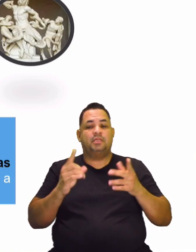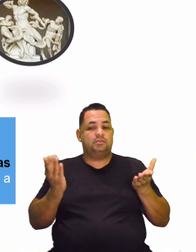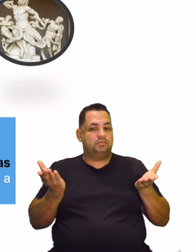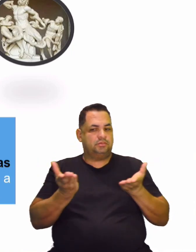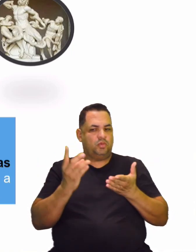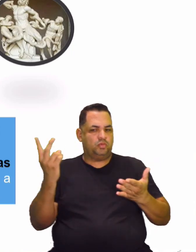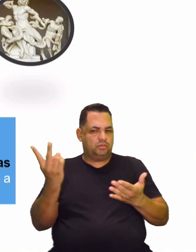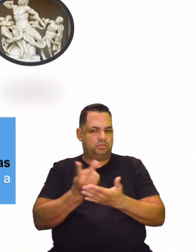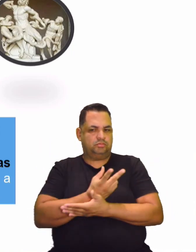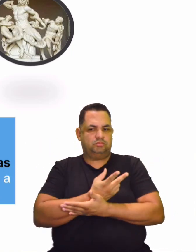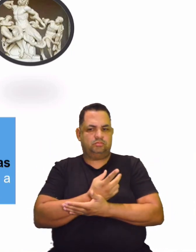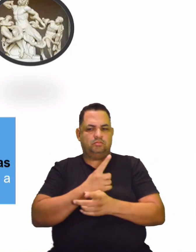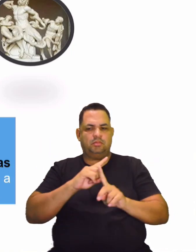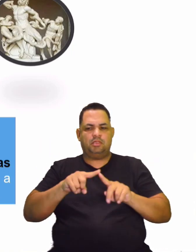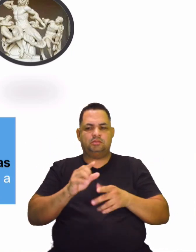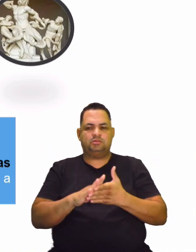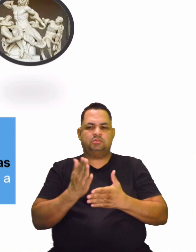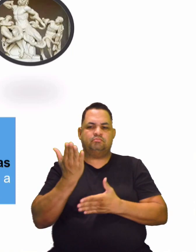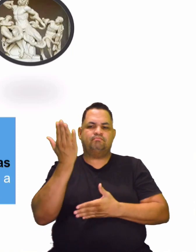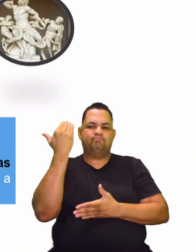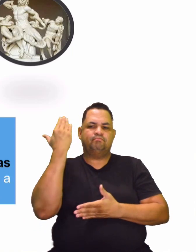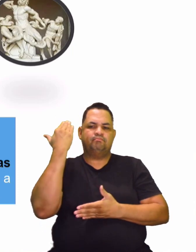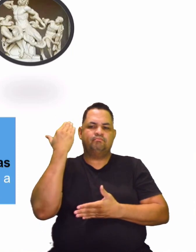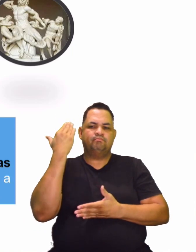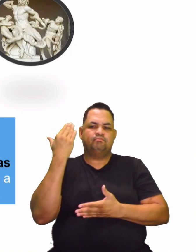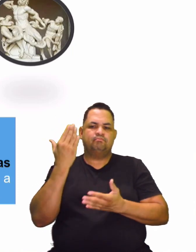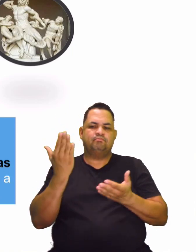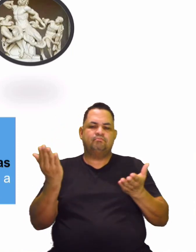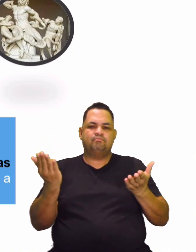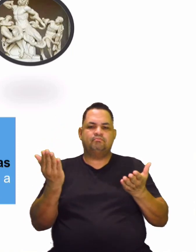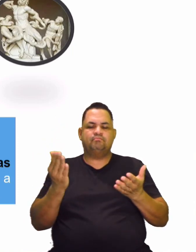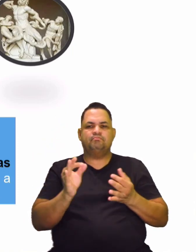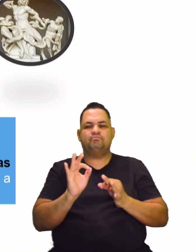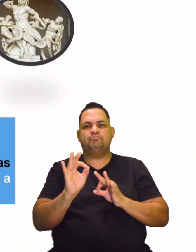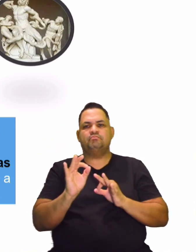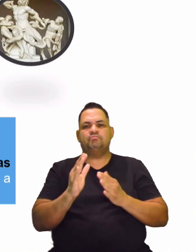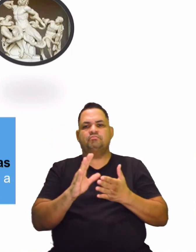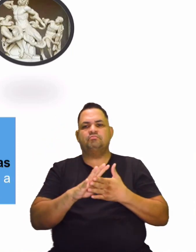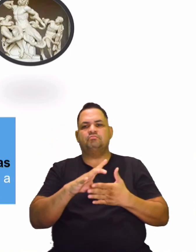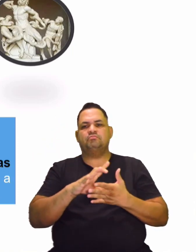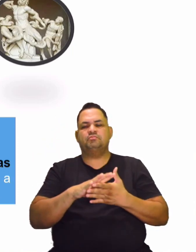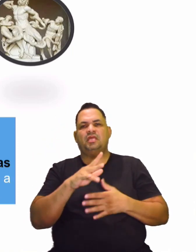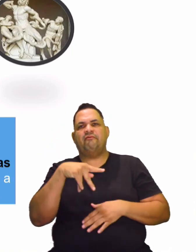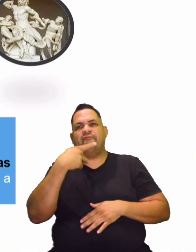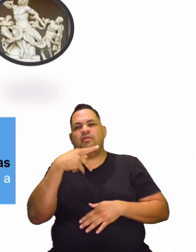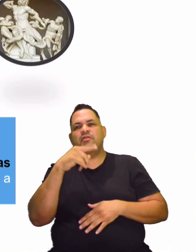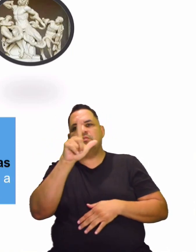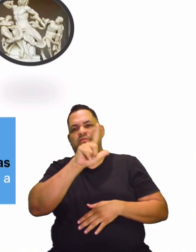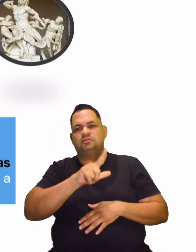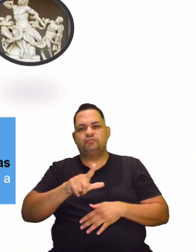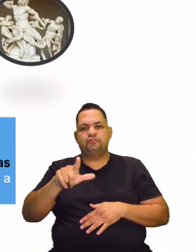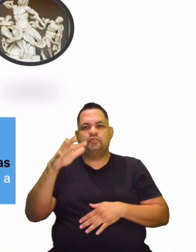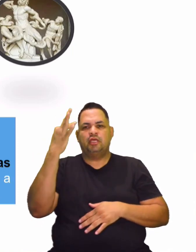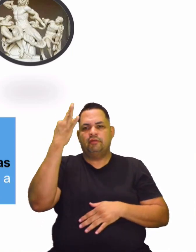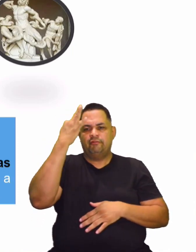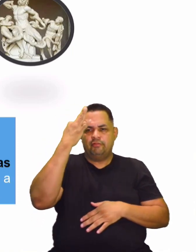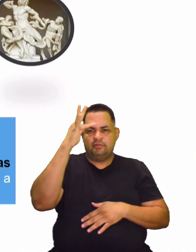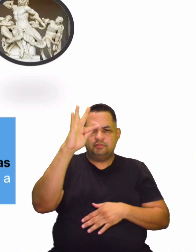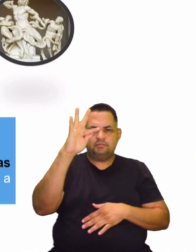no período mais atual, mas em termos de literatura,